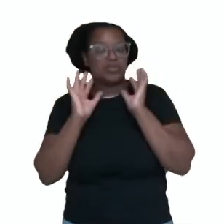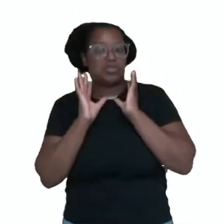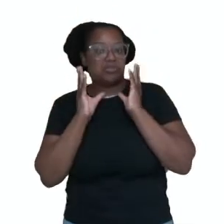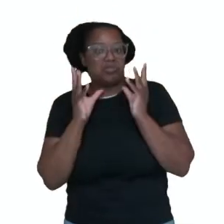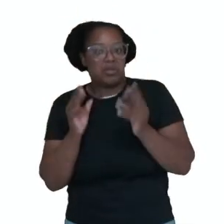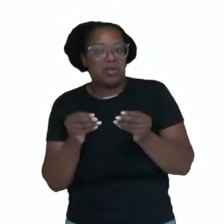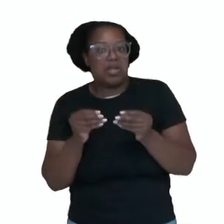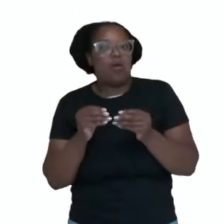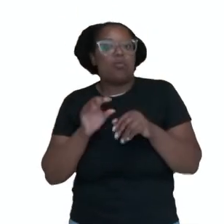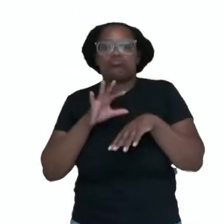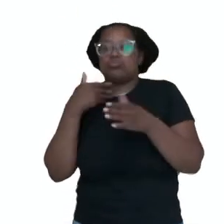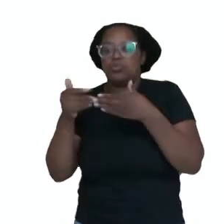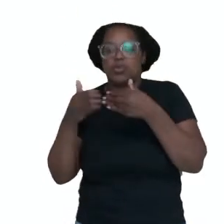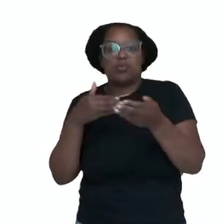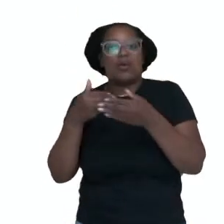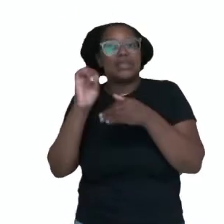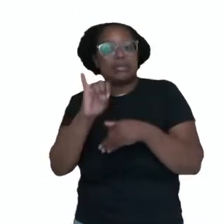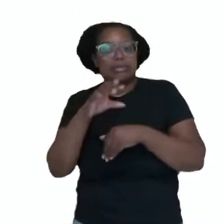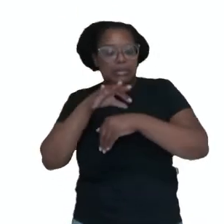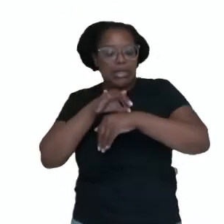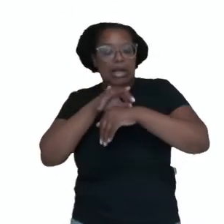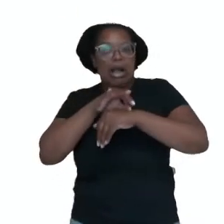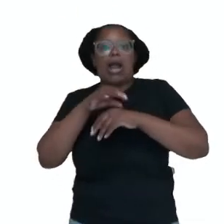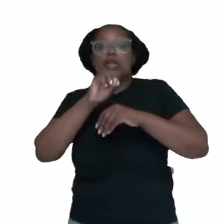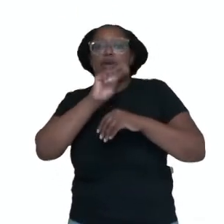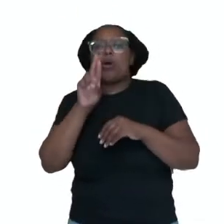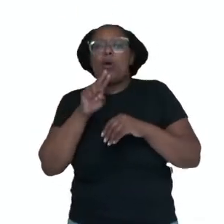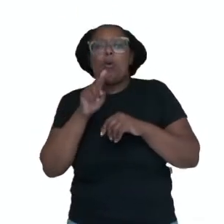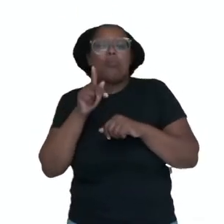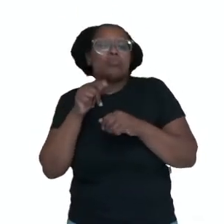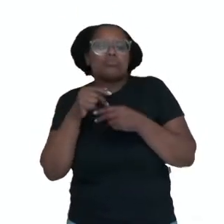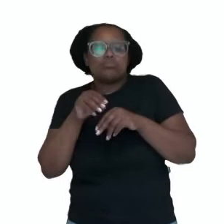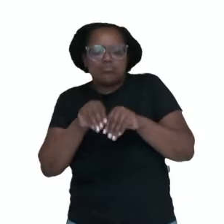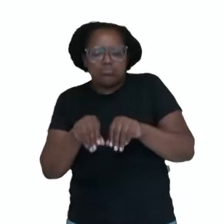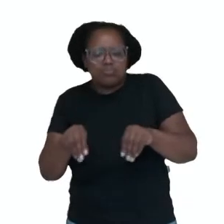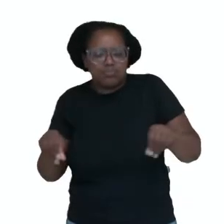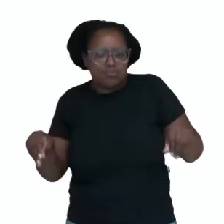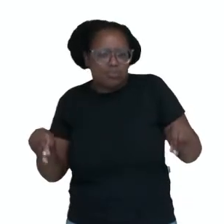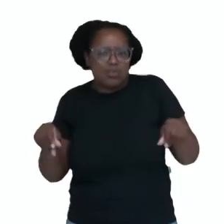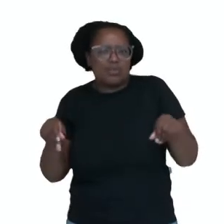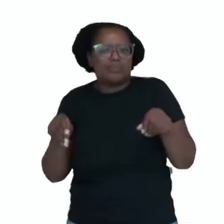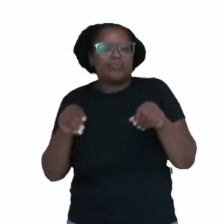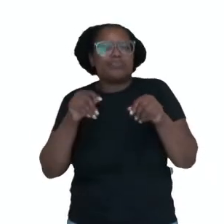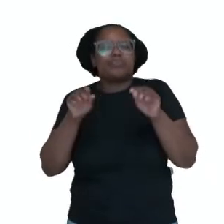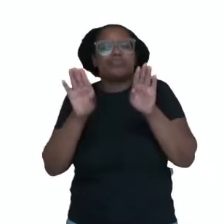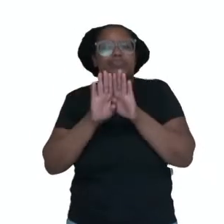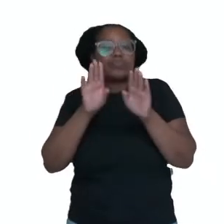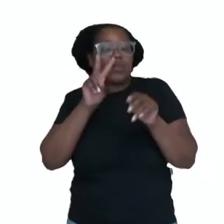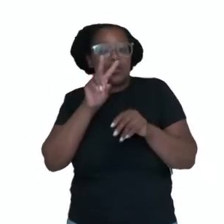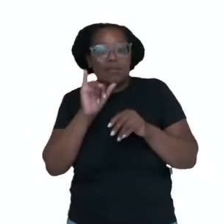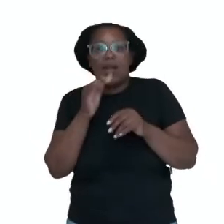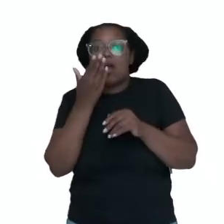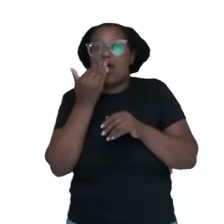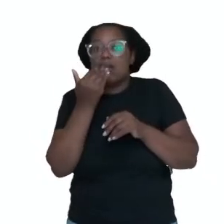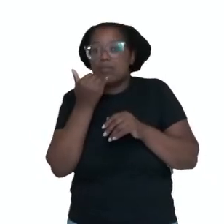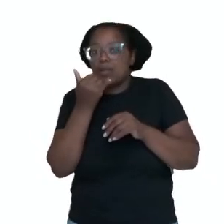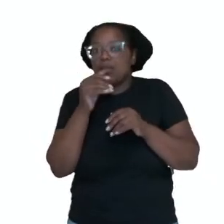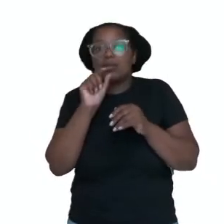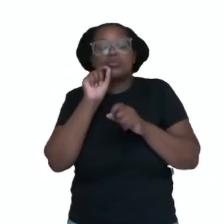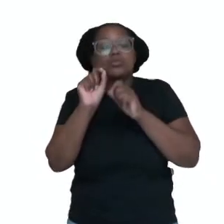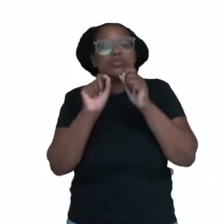herbívoros, carnívoros e onívoros. E por último, os decompositores, que vão se alimentar de